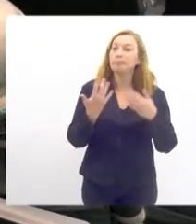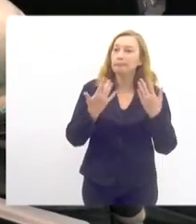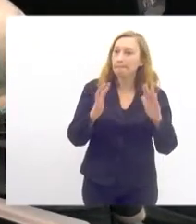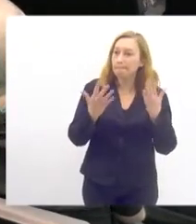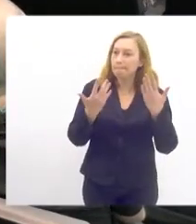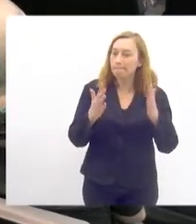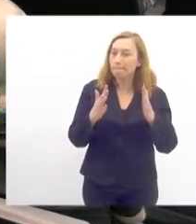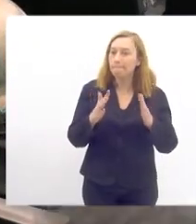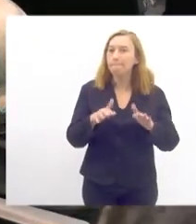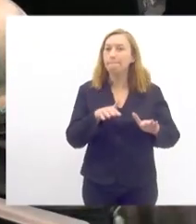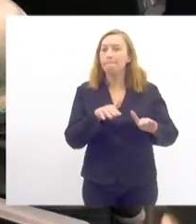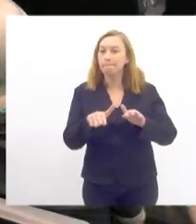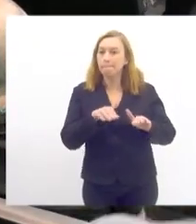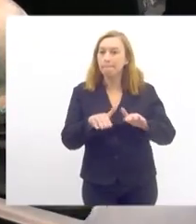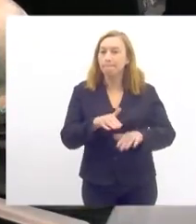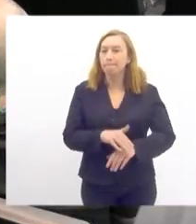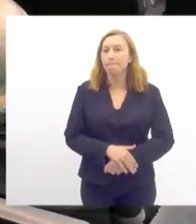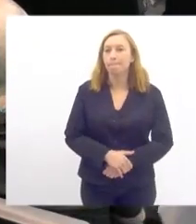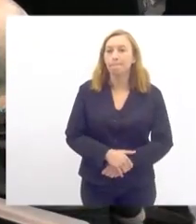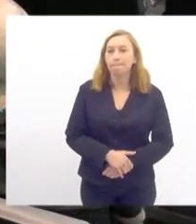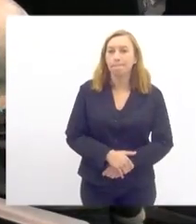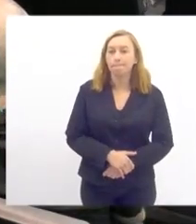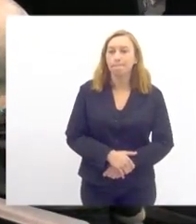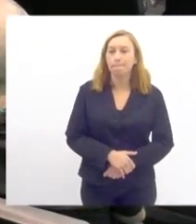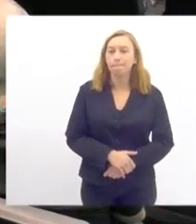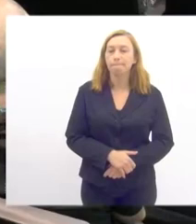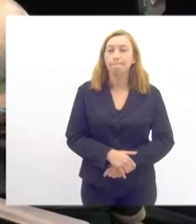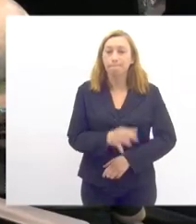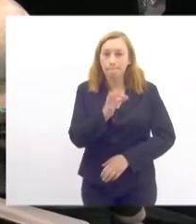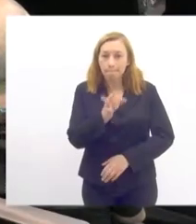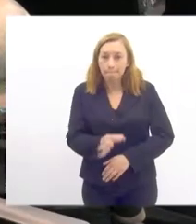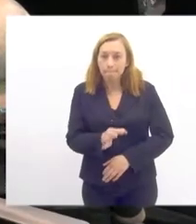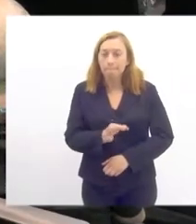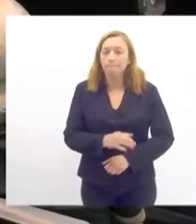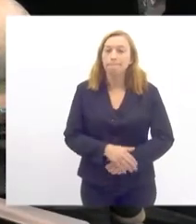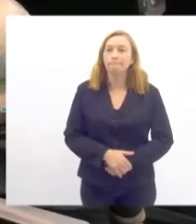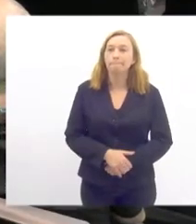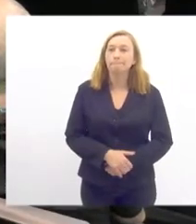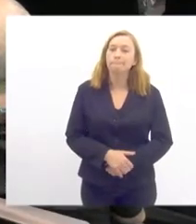parabenizar o movimento, é um movimento legítimo.